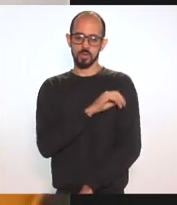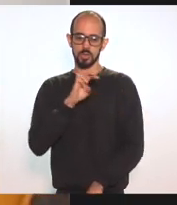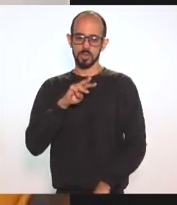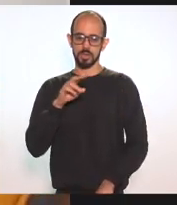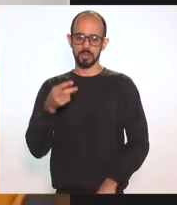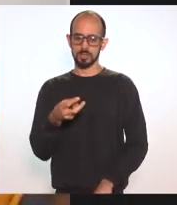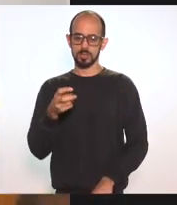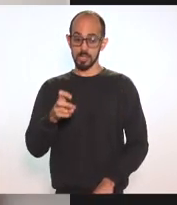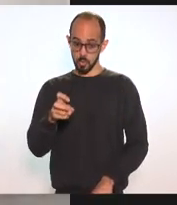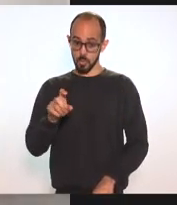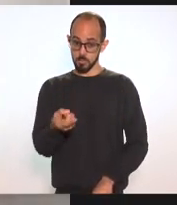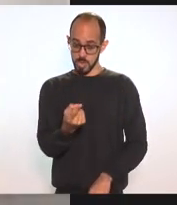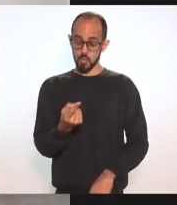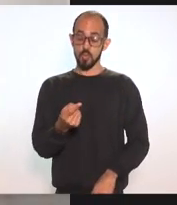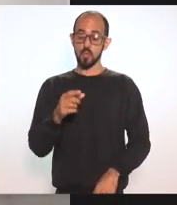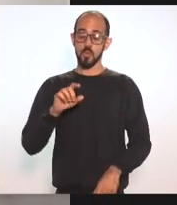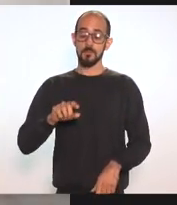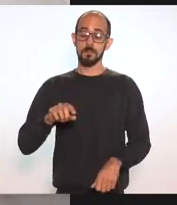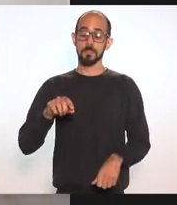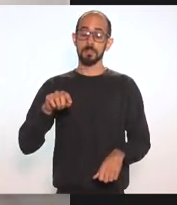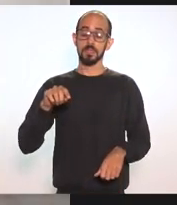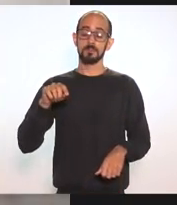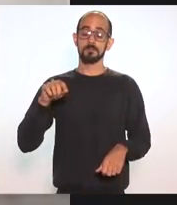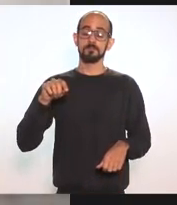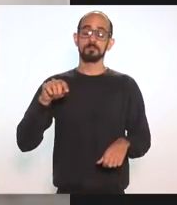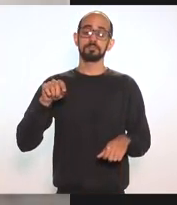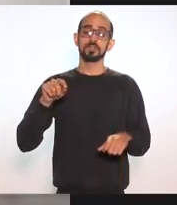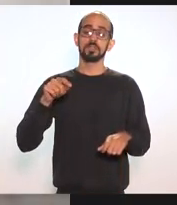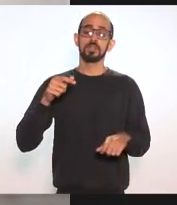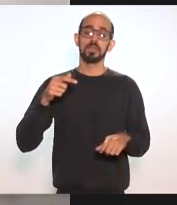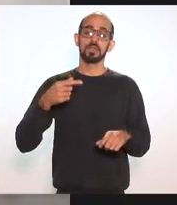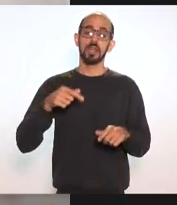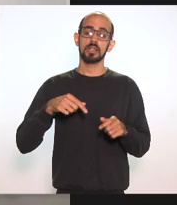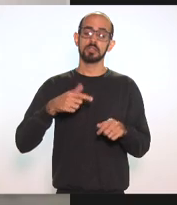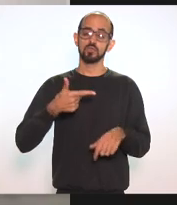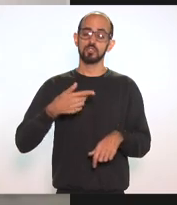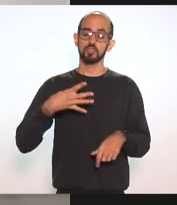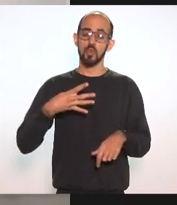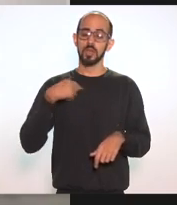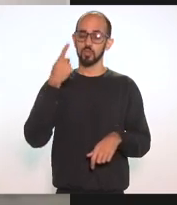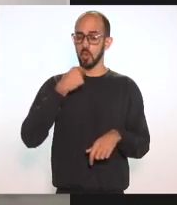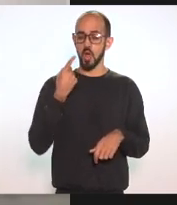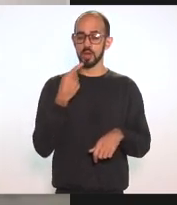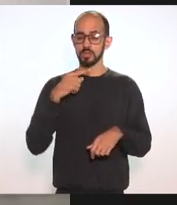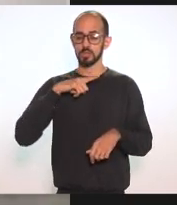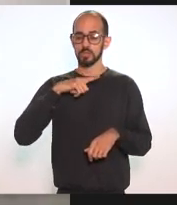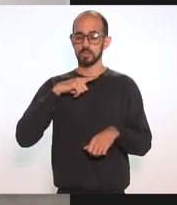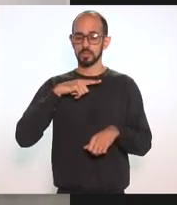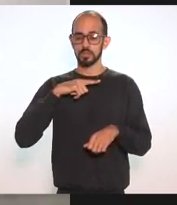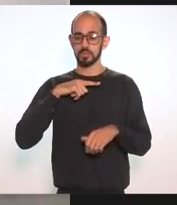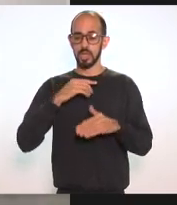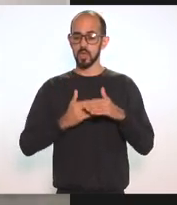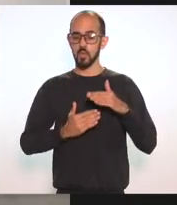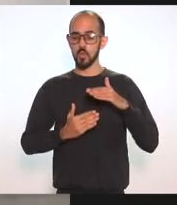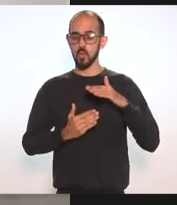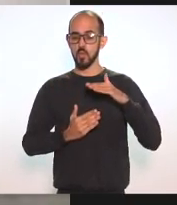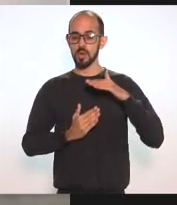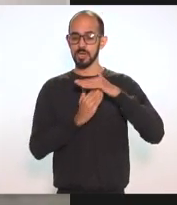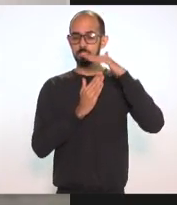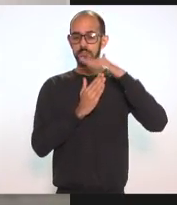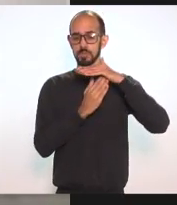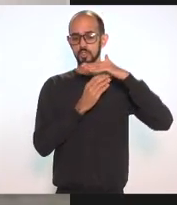mil pessoas mortas, e nas últimas 24 horas, o recorde de toda a pandemia, de mais de 3